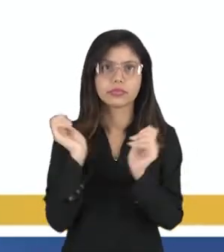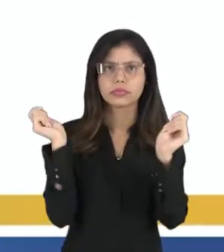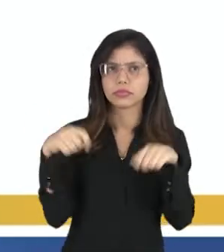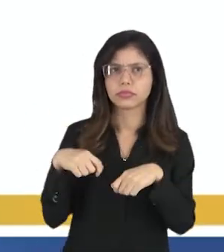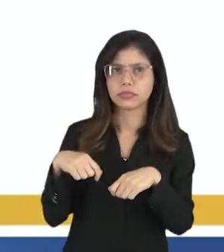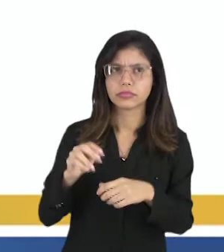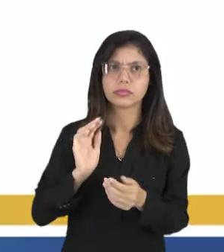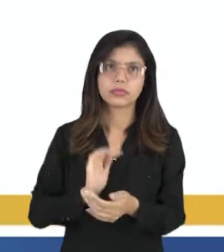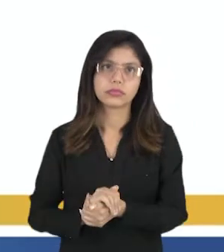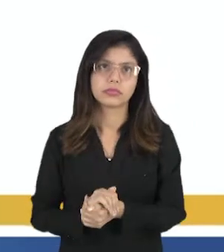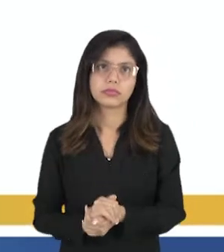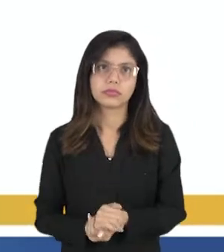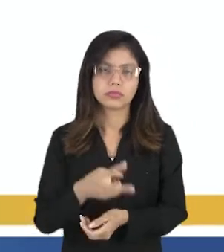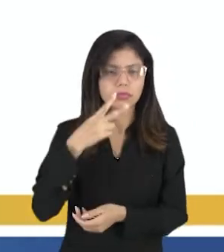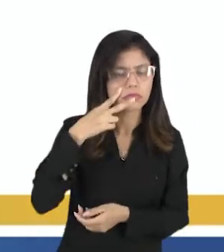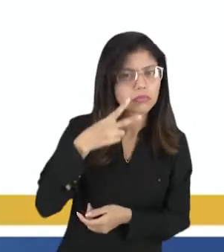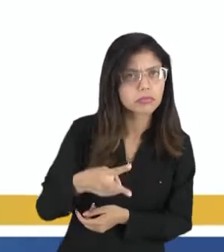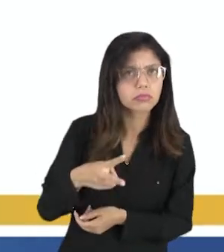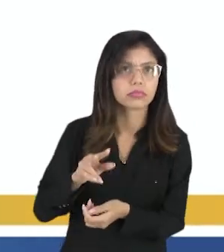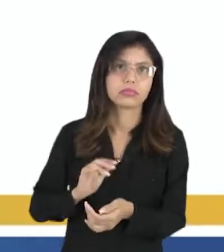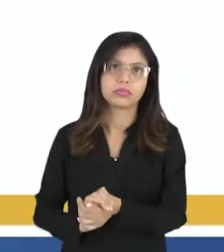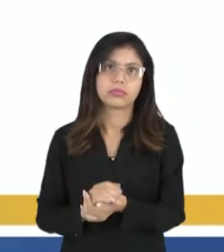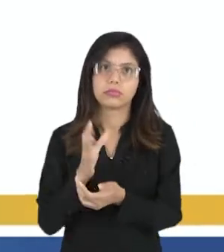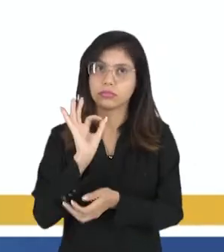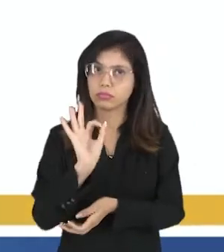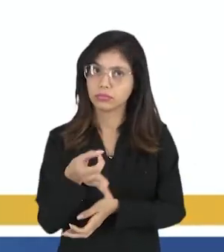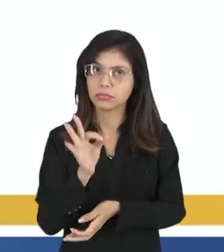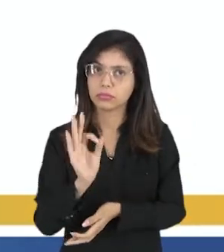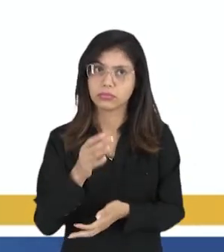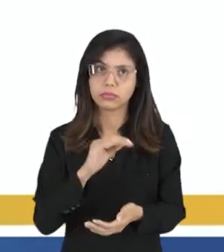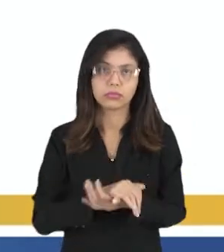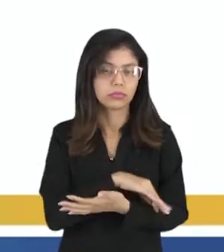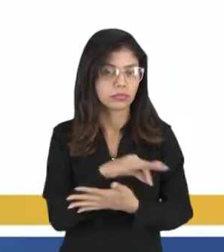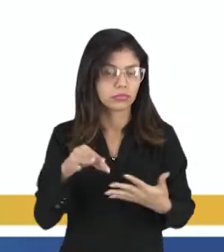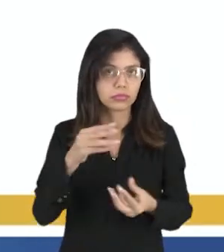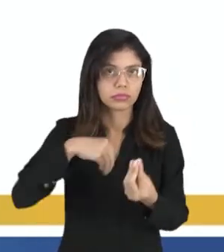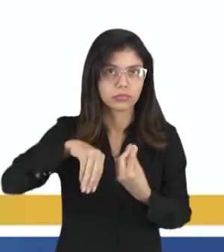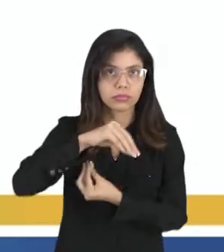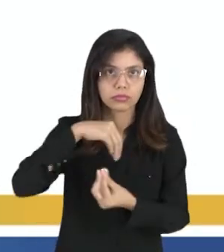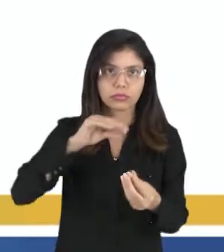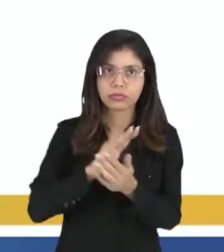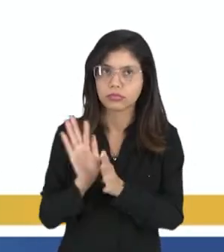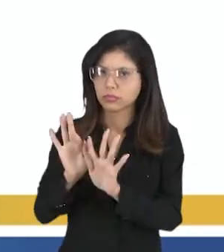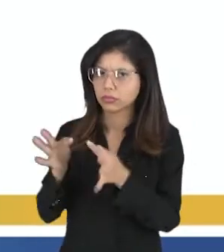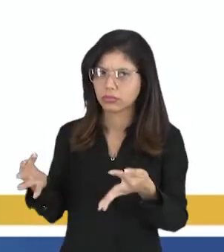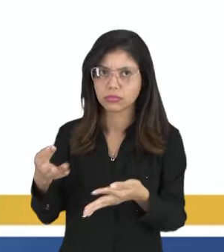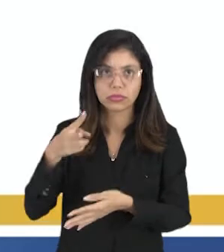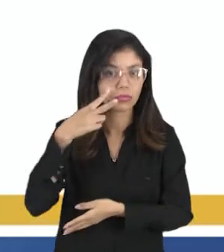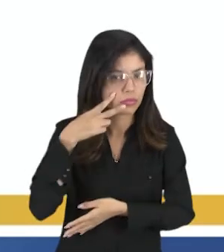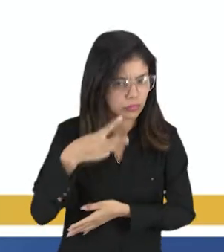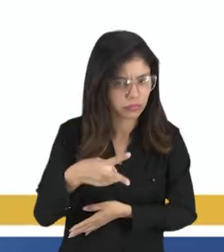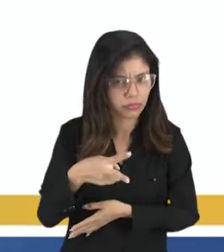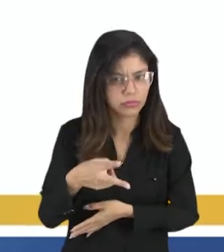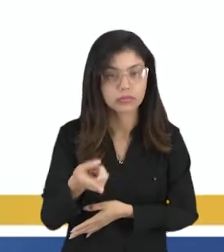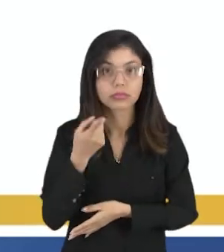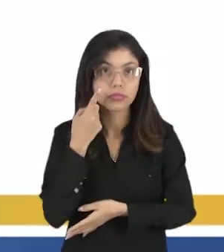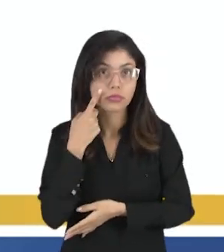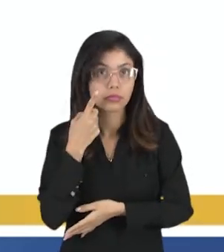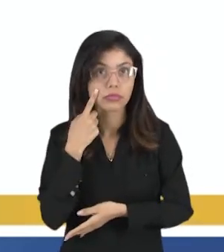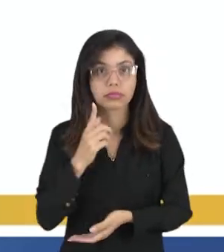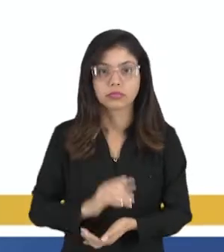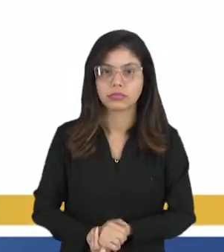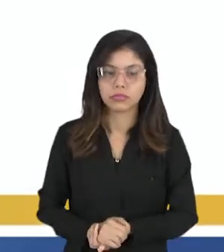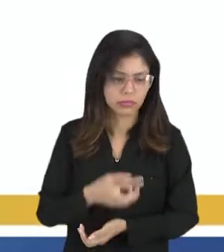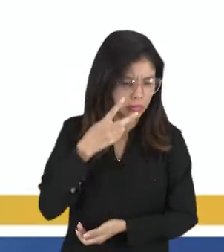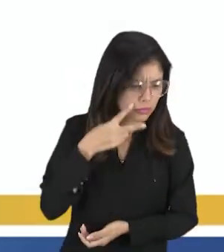é possível distinguir acertadamente os componentes de uma mistura por simples observações